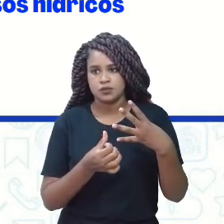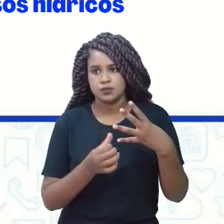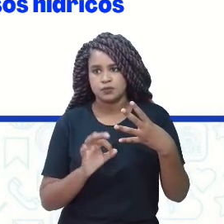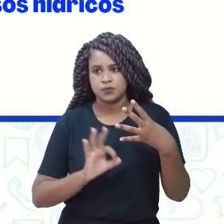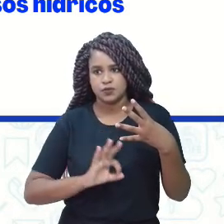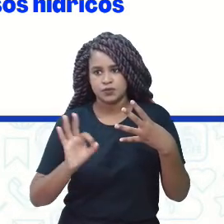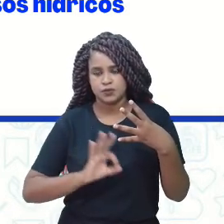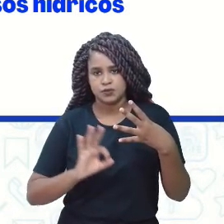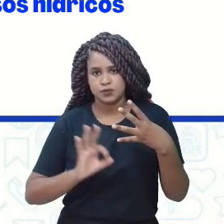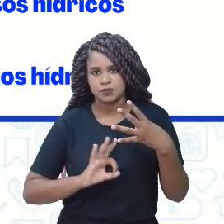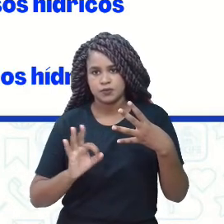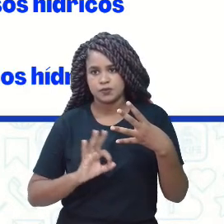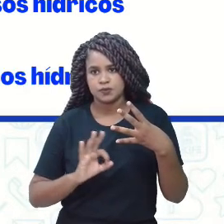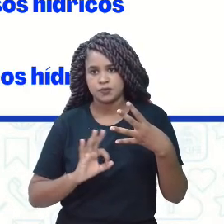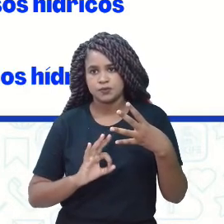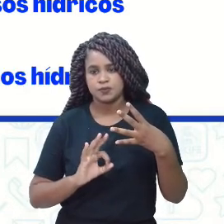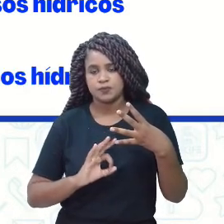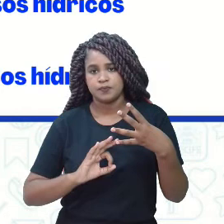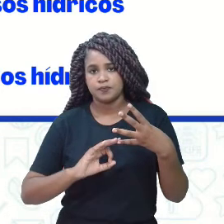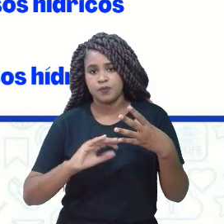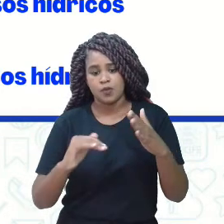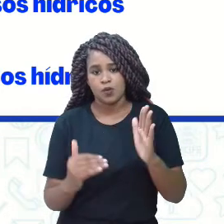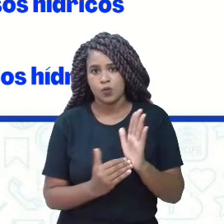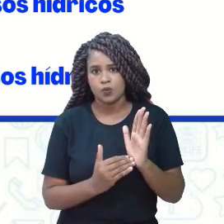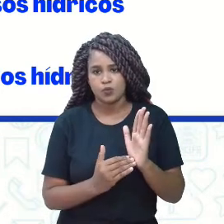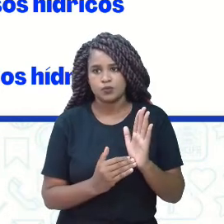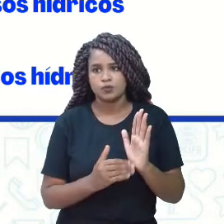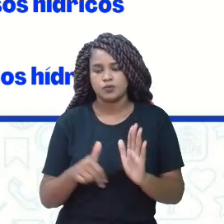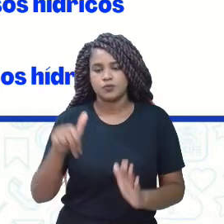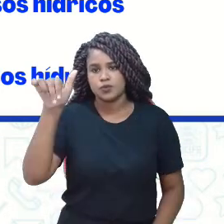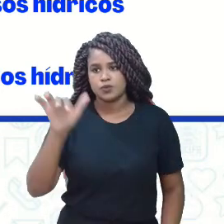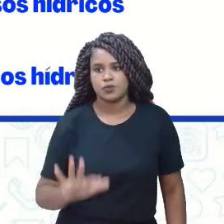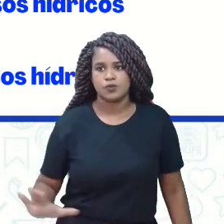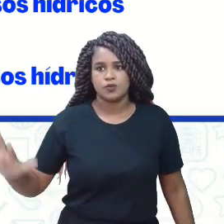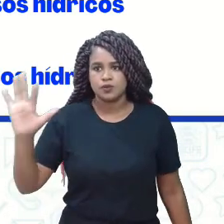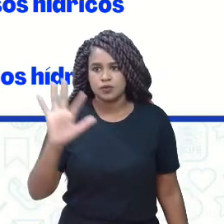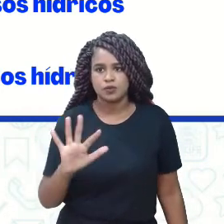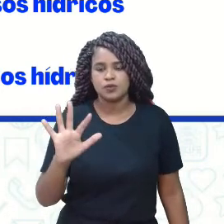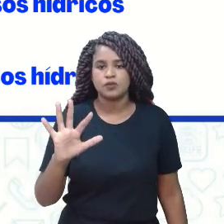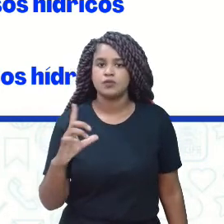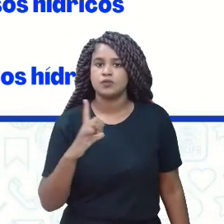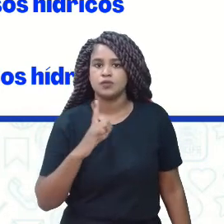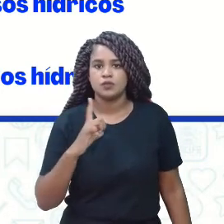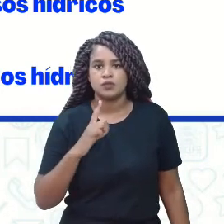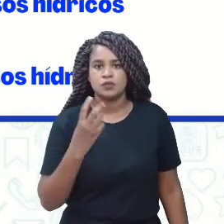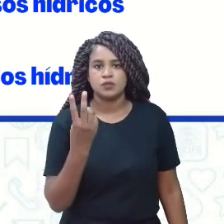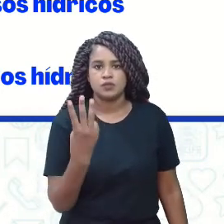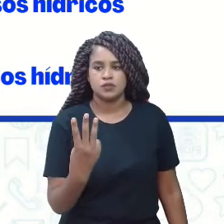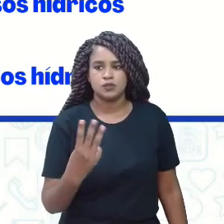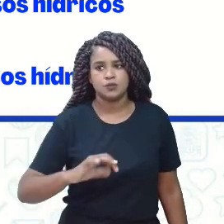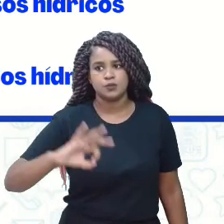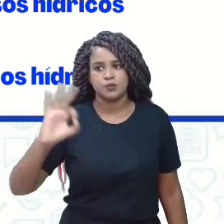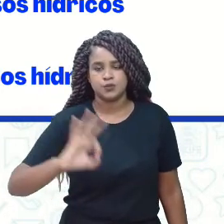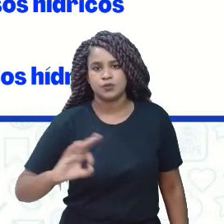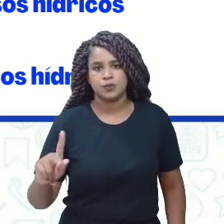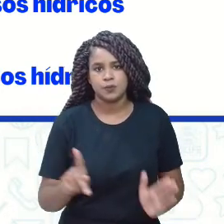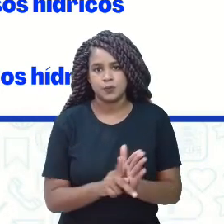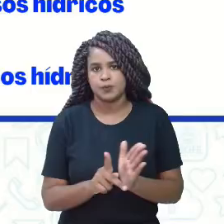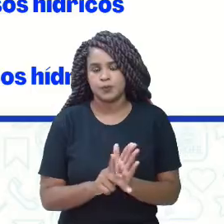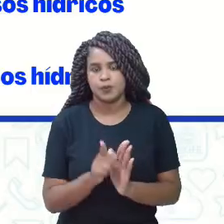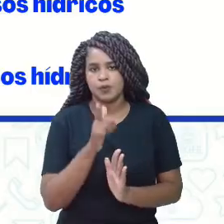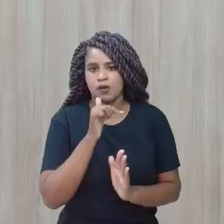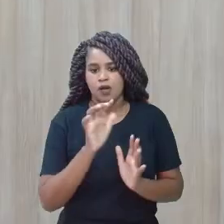6% dos recursos hídricos e a nossa região nordeste, né, corresponde a 3% dos